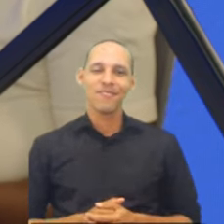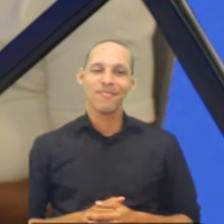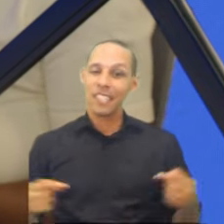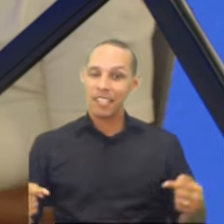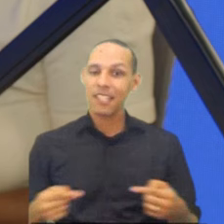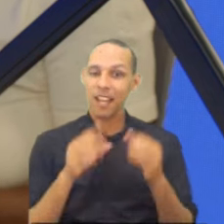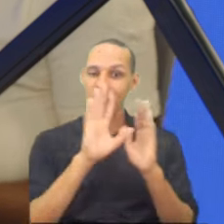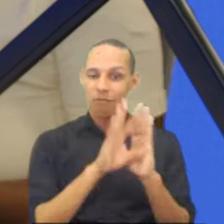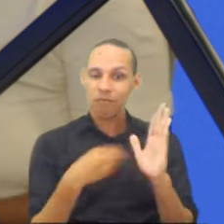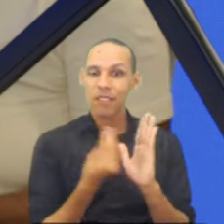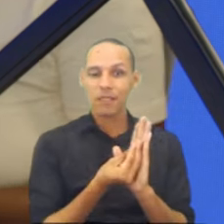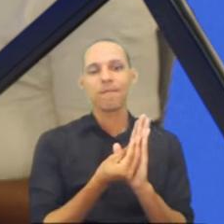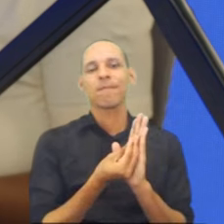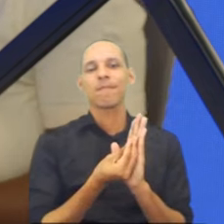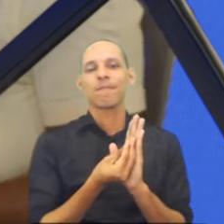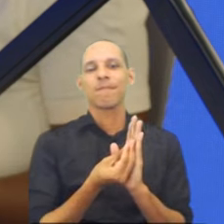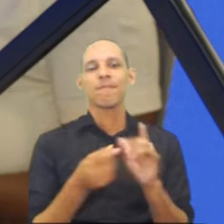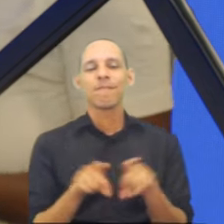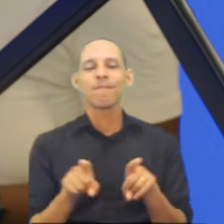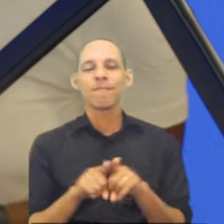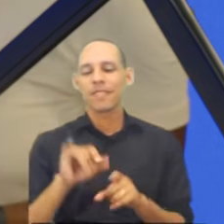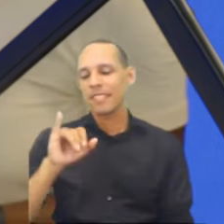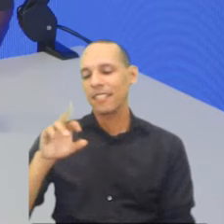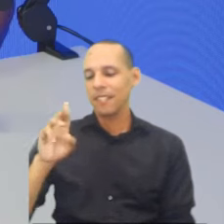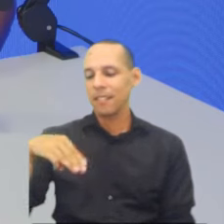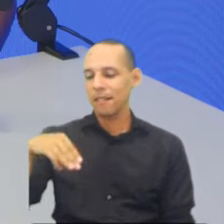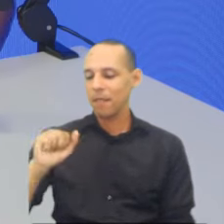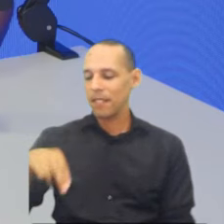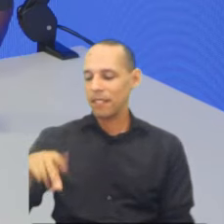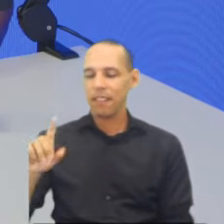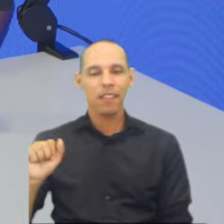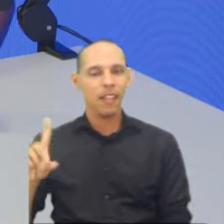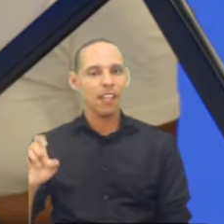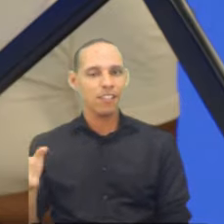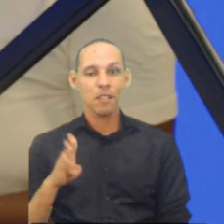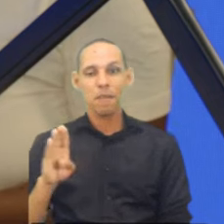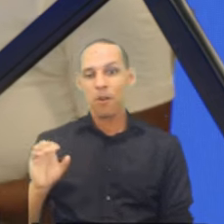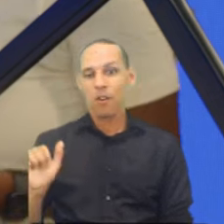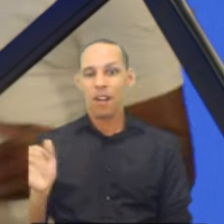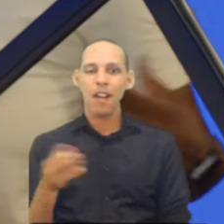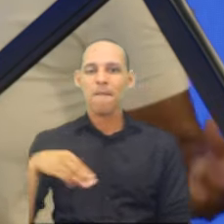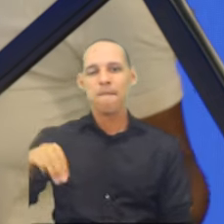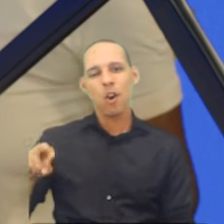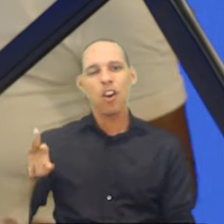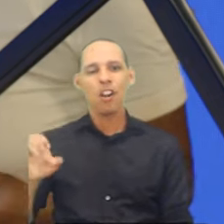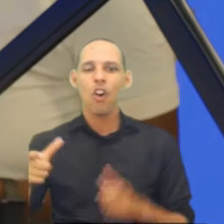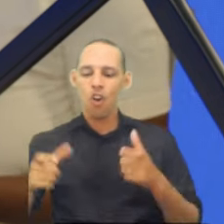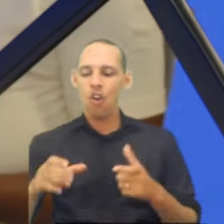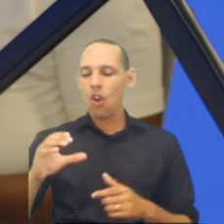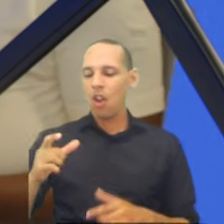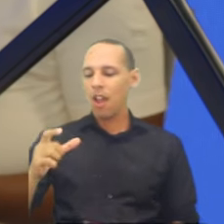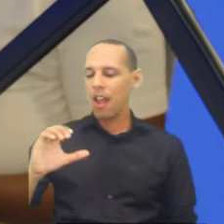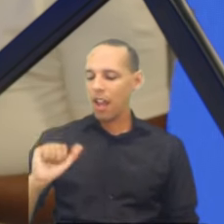vi de Quilombo vi de Irmandade da boa morte mandade da Boa Morte surgir em Cachoeiro